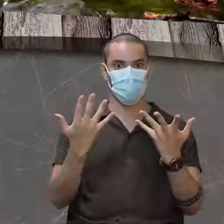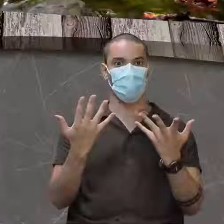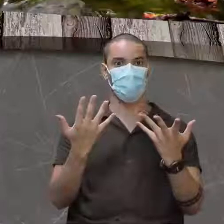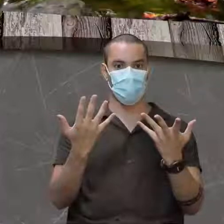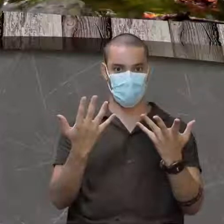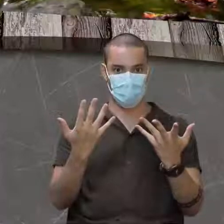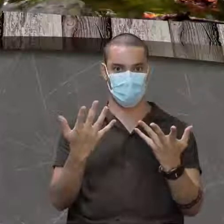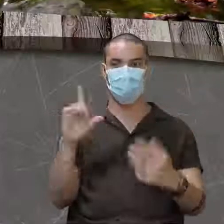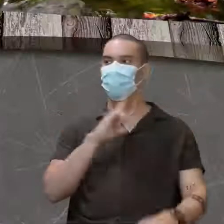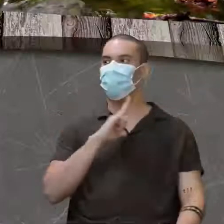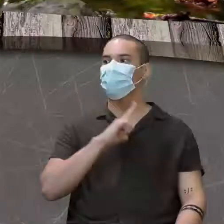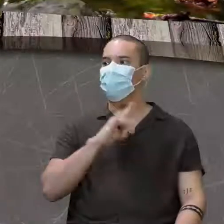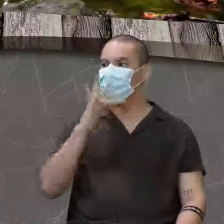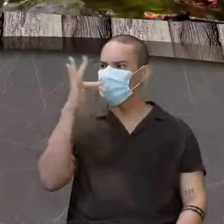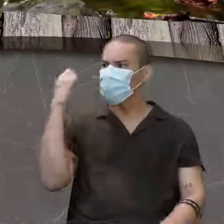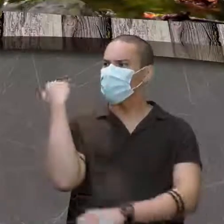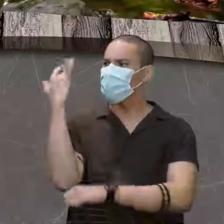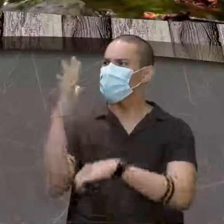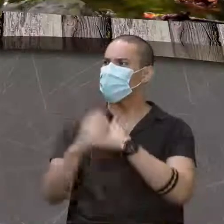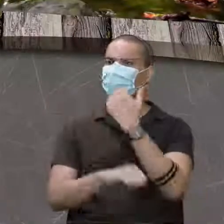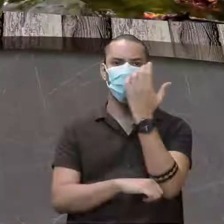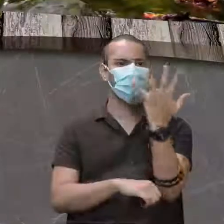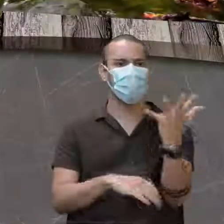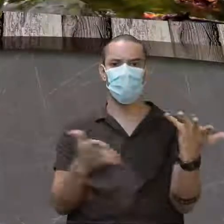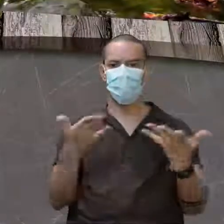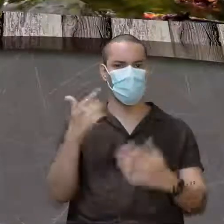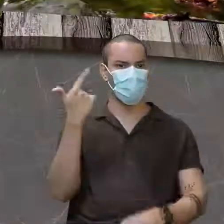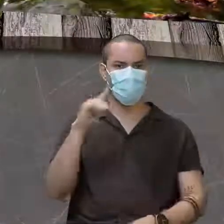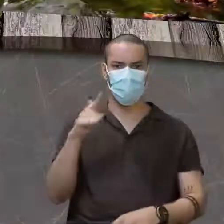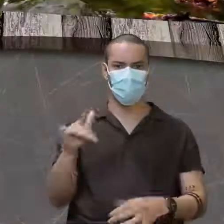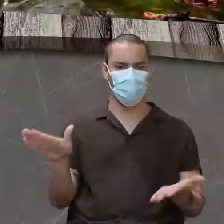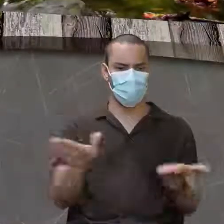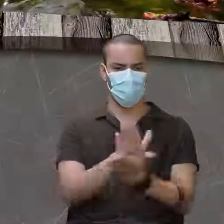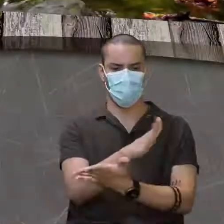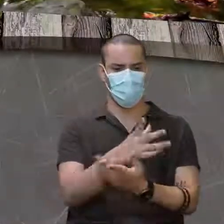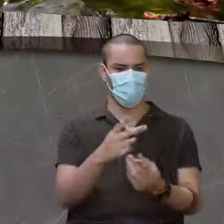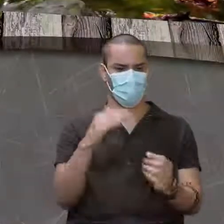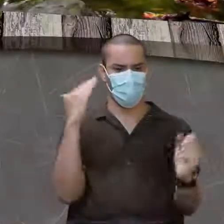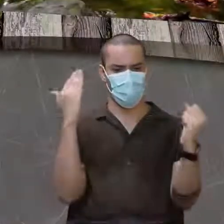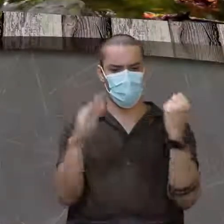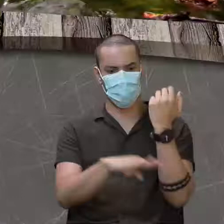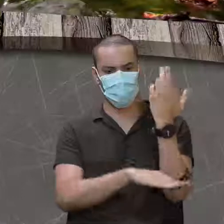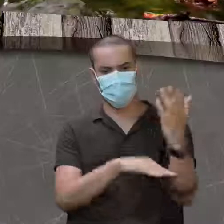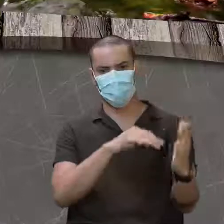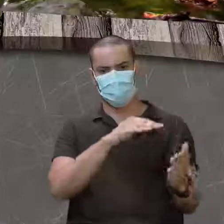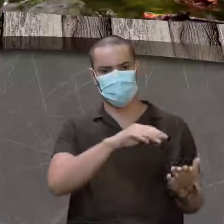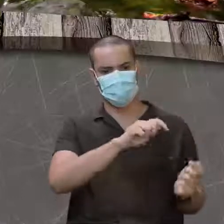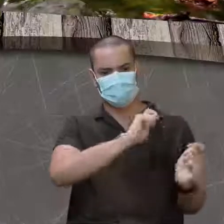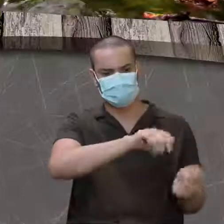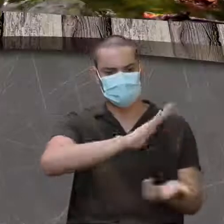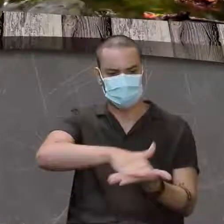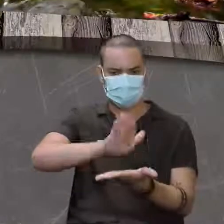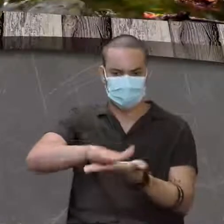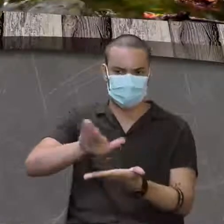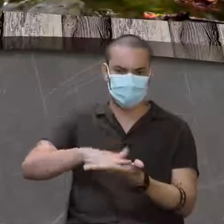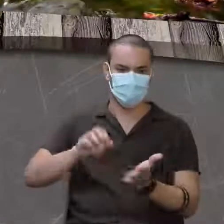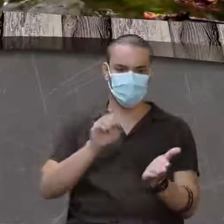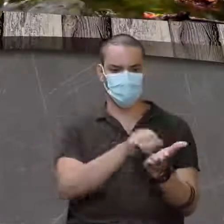Ah, eu tinha ali floresta, agora eu não tenho mais. Eu desmatei boa parte, agora eu tinha agricultura, não tenho mais, vou deixar